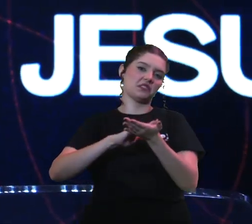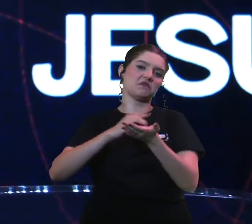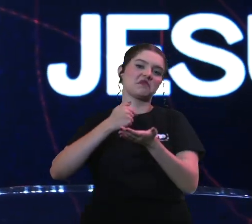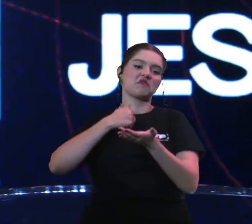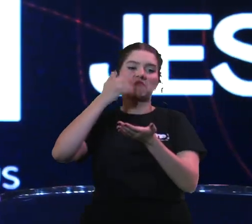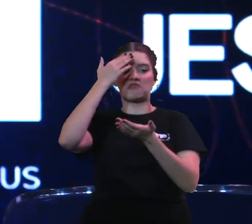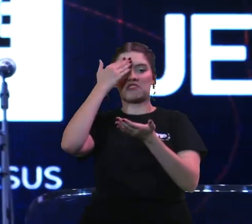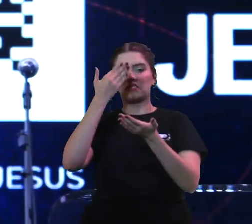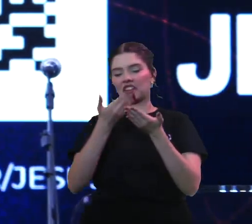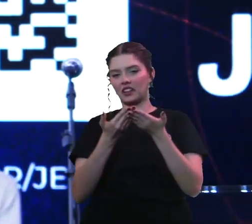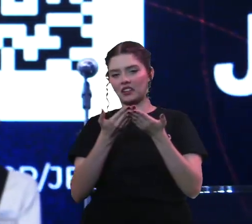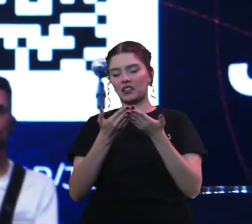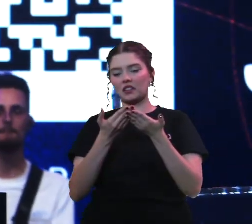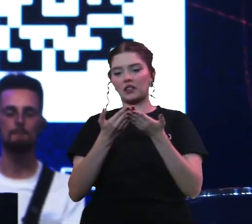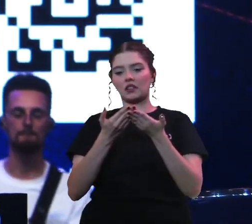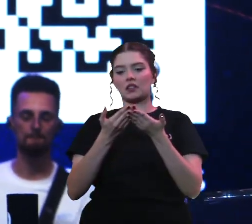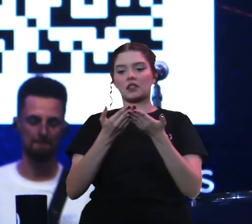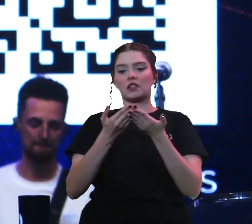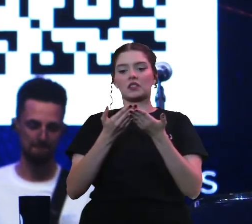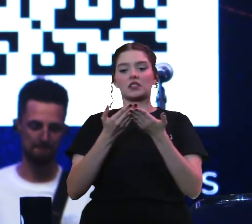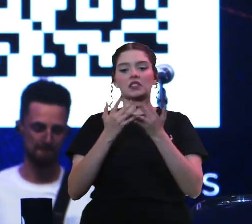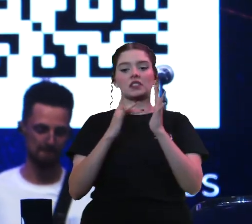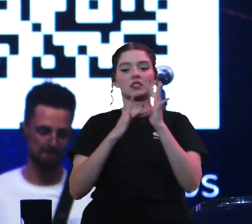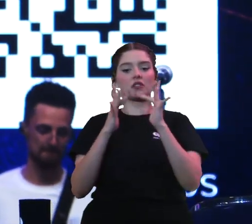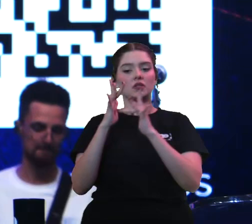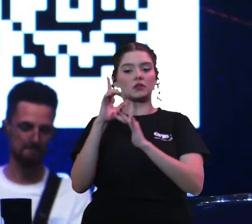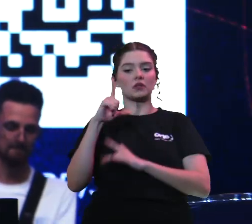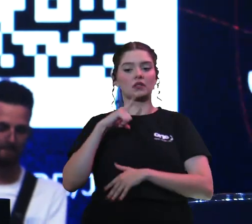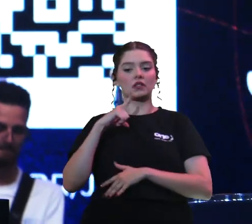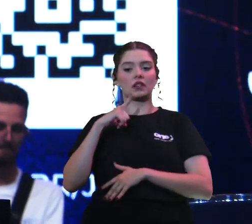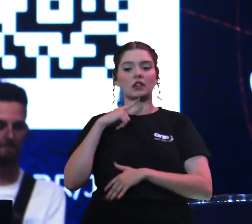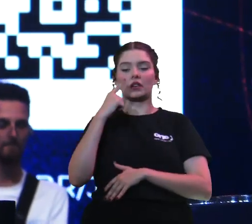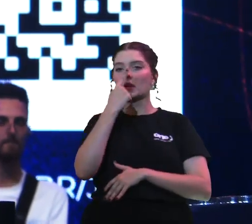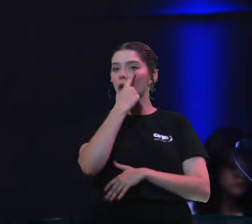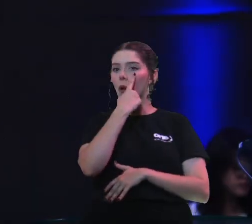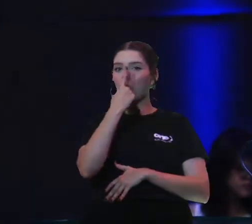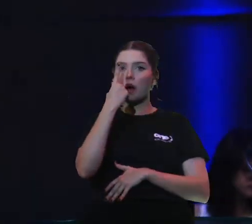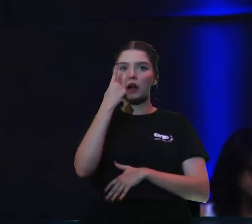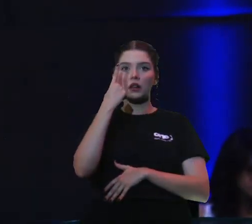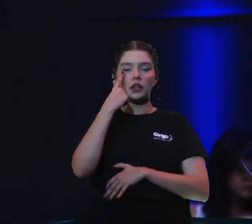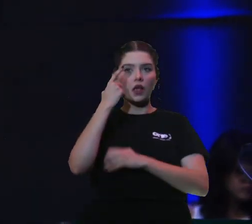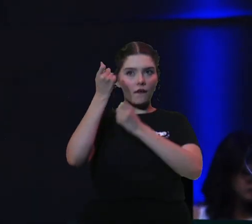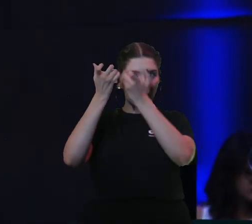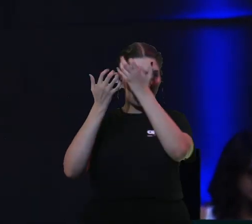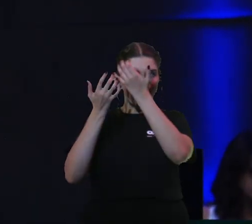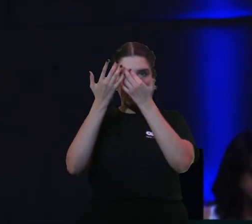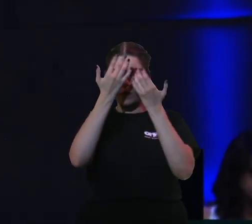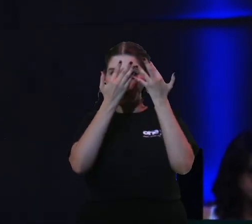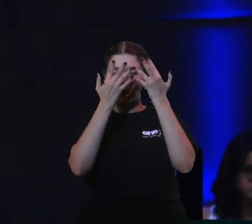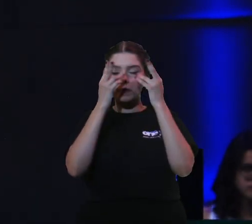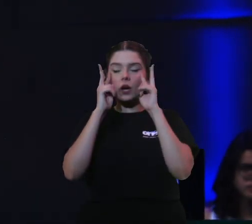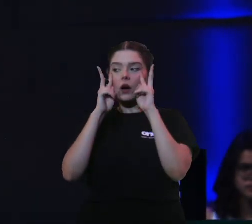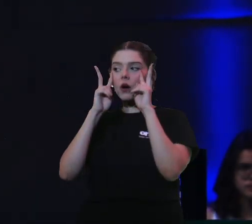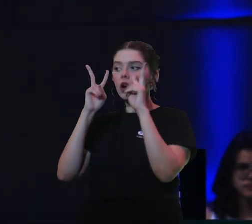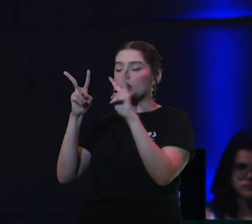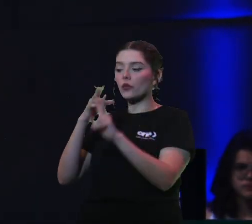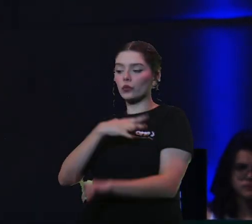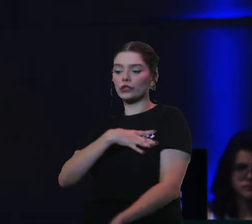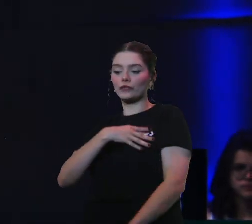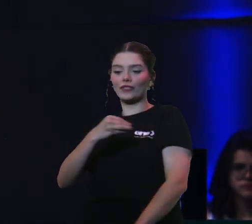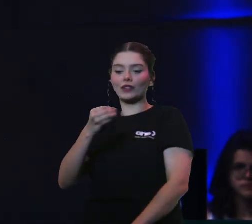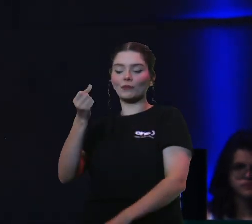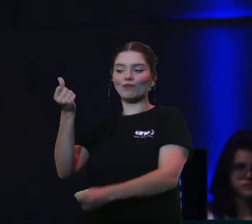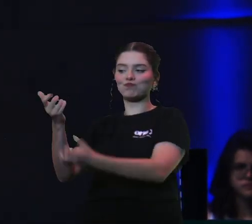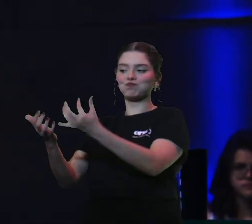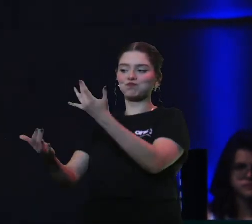acredito que os olhos do Senhor são como fogo, porque Ele está olhando para os seus filhos que estão ardendo na sua presença, no máximo de potencial que nós podemos chegar, em